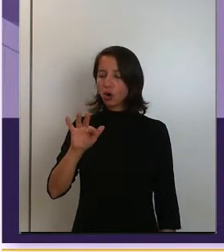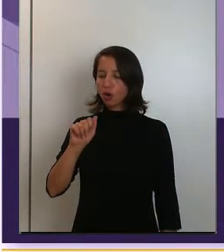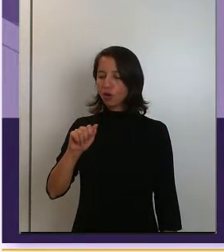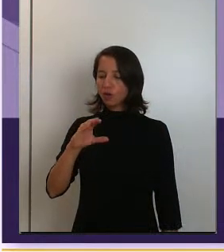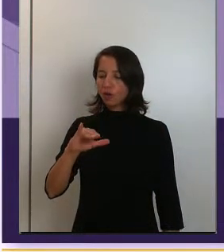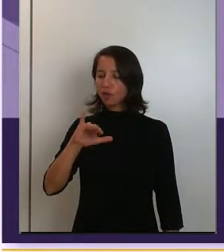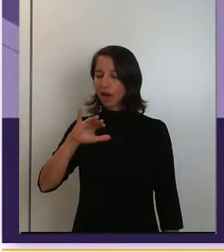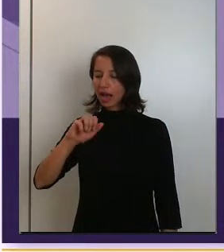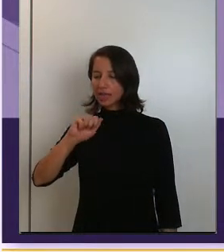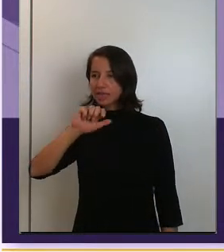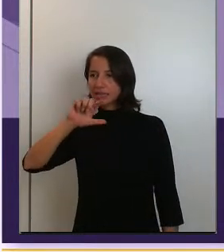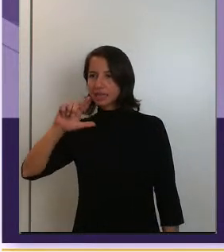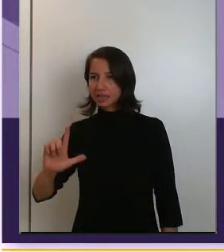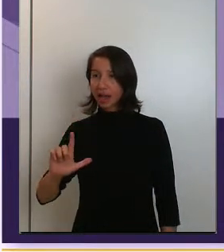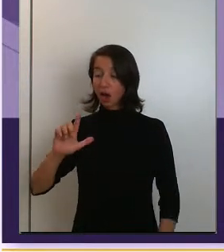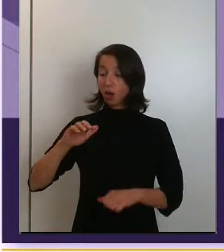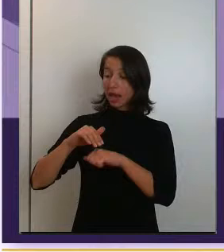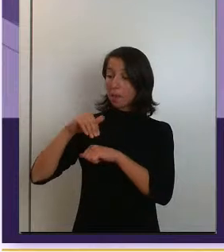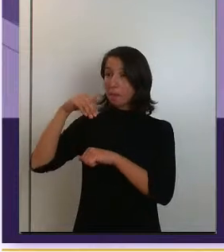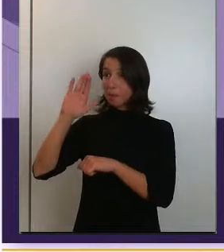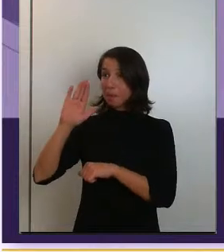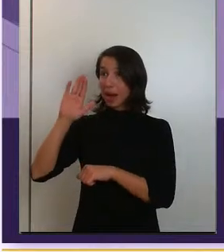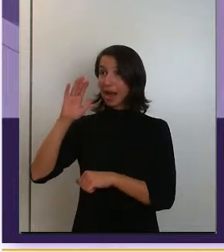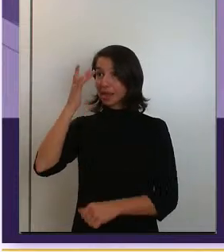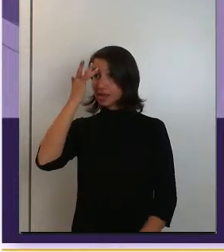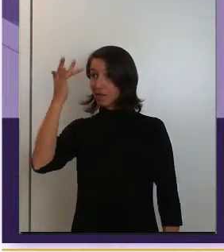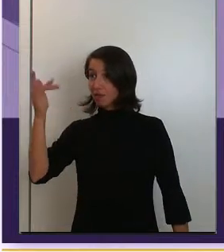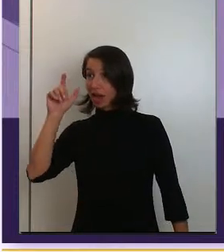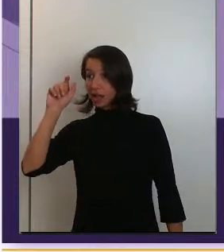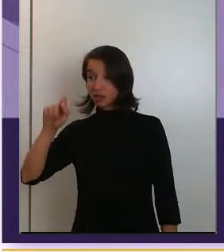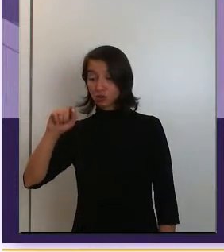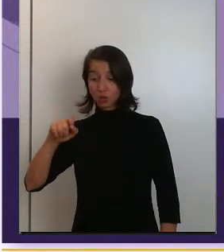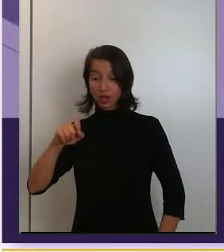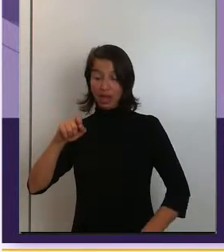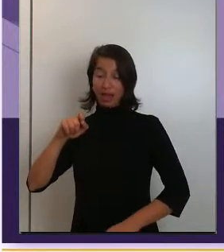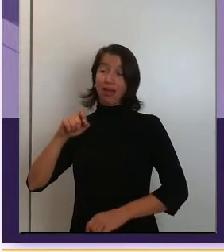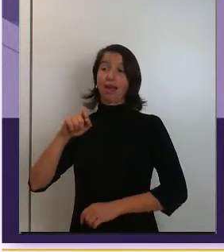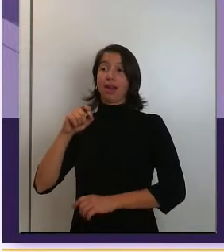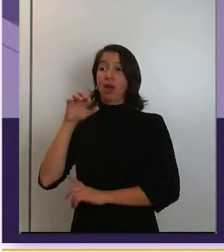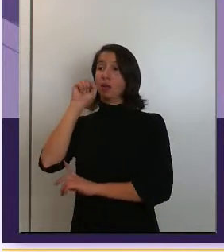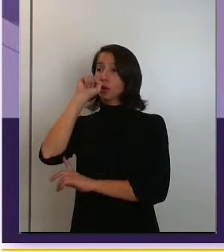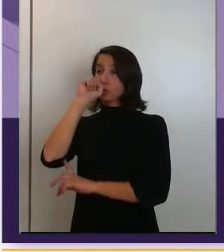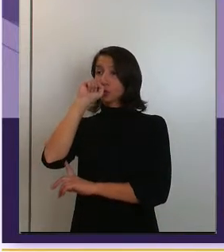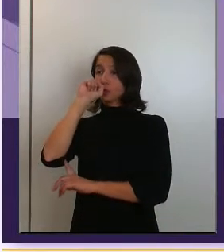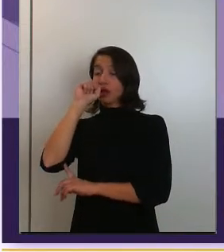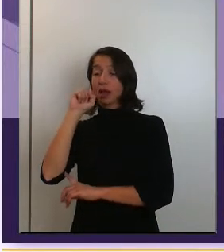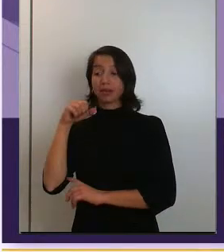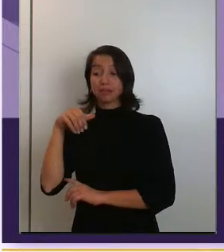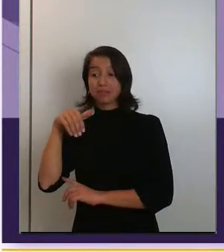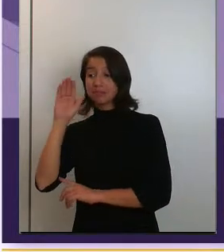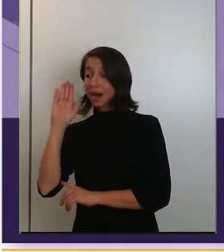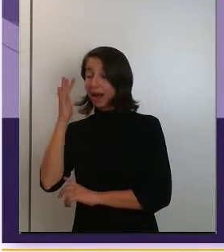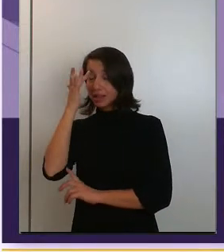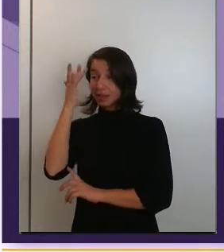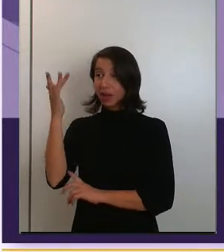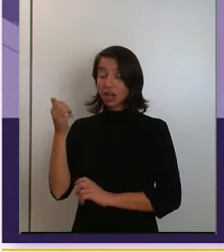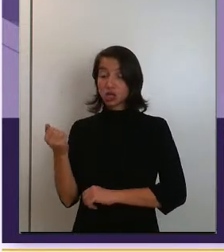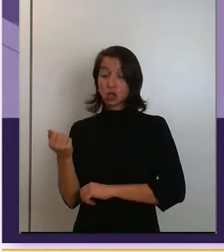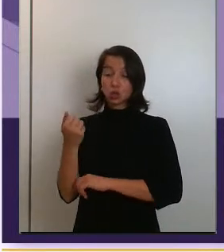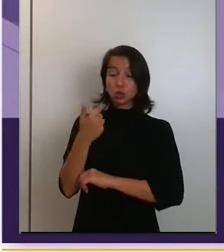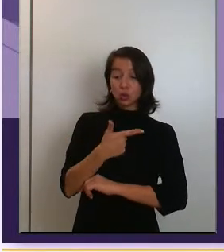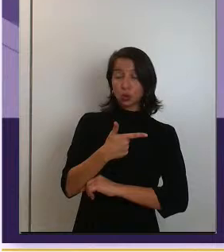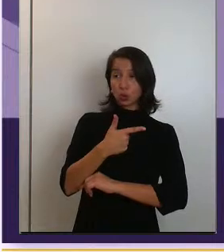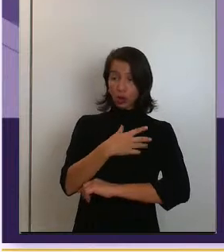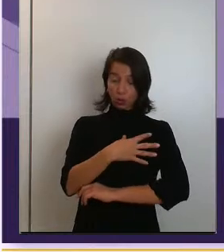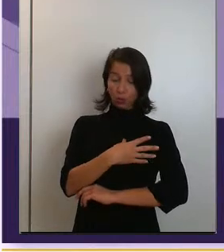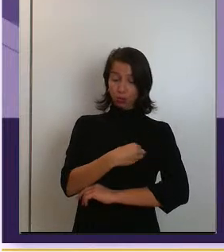mamadeira do que ela sugar o leite do peito. Para sugar o leite do peito são 42 grupos musculares envolvidos, para sugar uma mamadeira